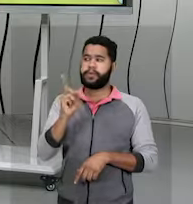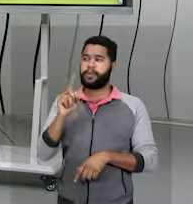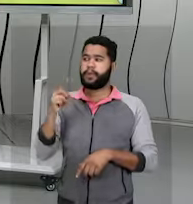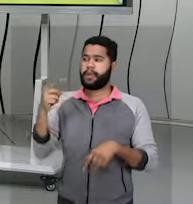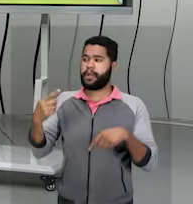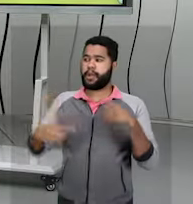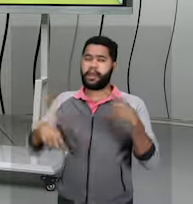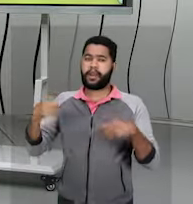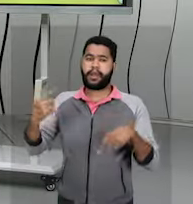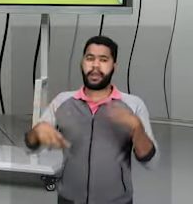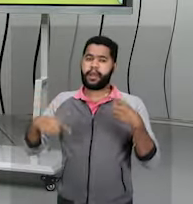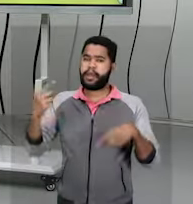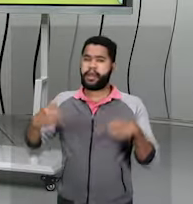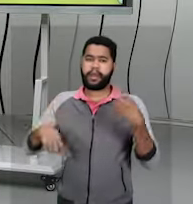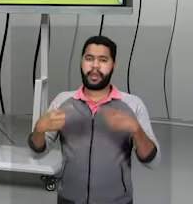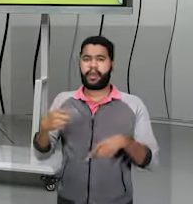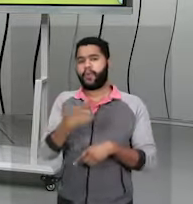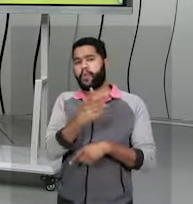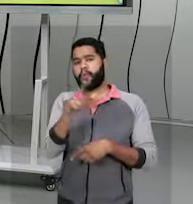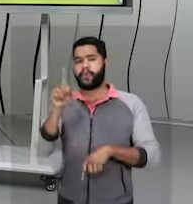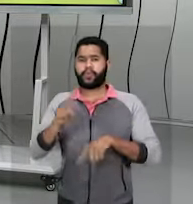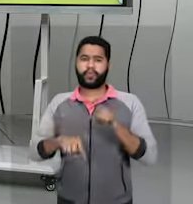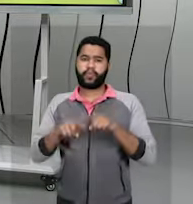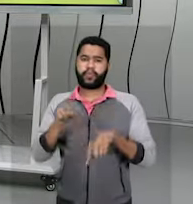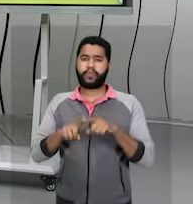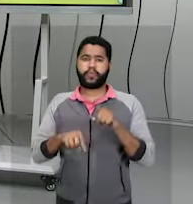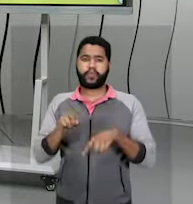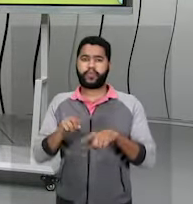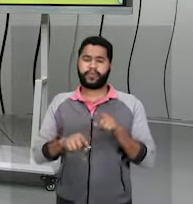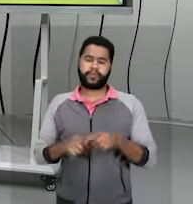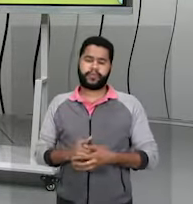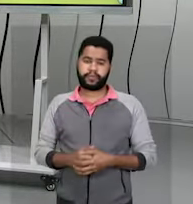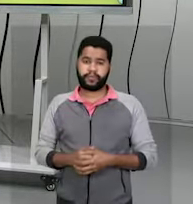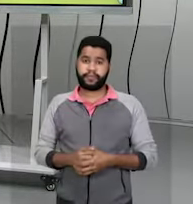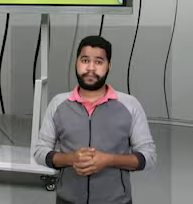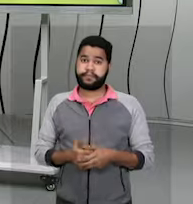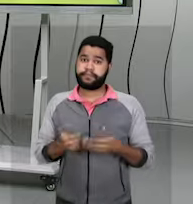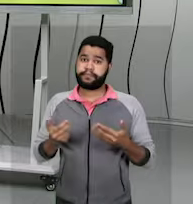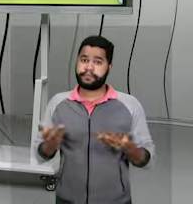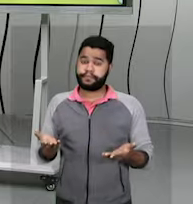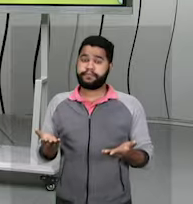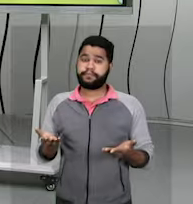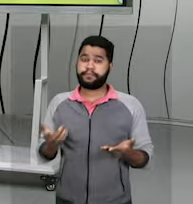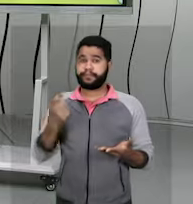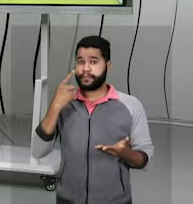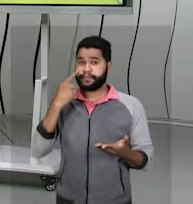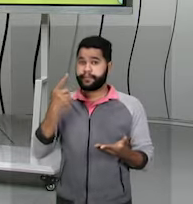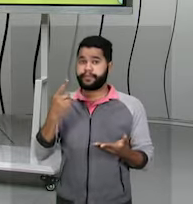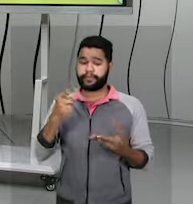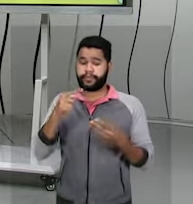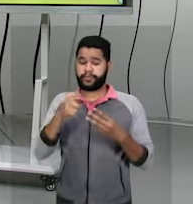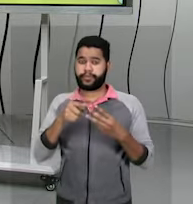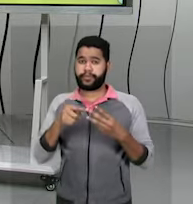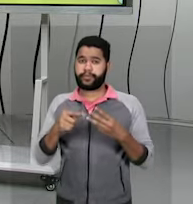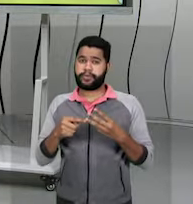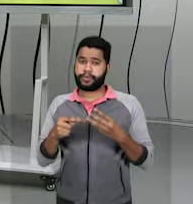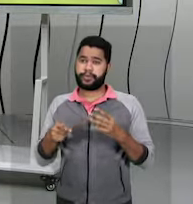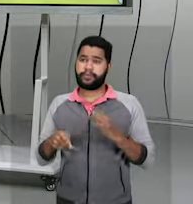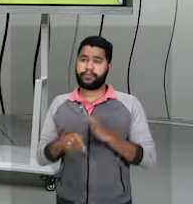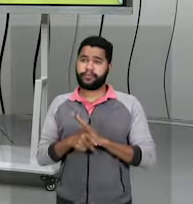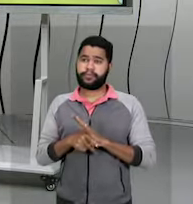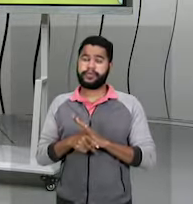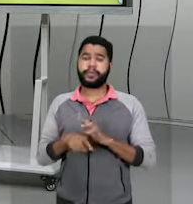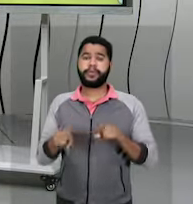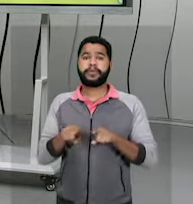competitividade deste produto com outros produtos produzidos em outros lugares então a gente viu aqui três formas de transporte